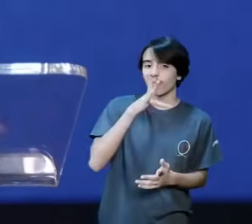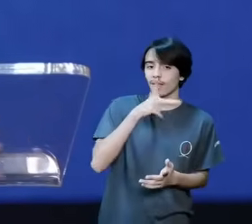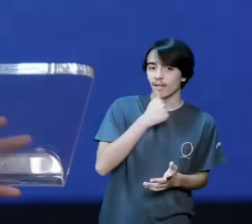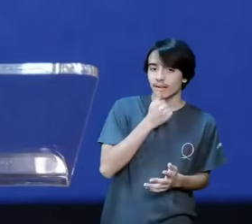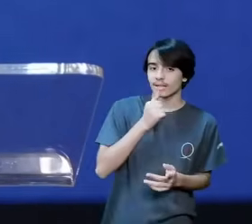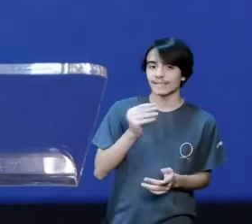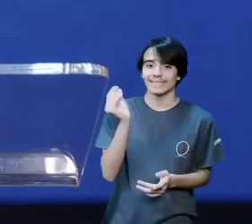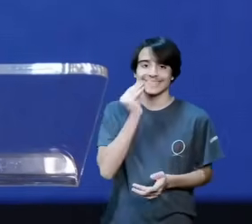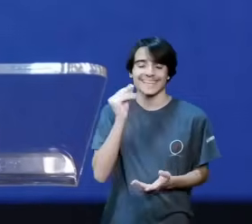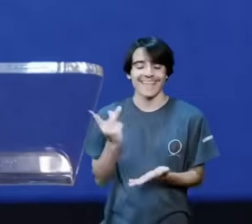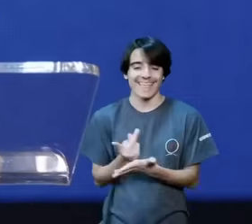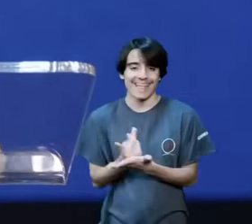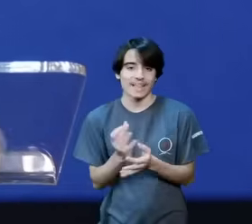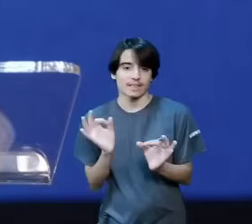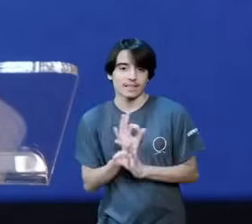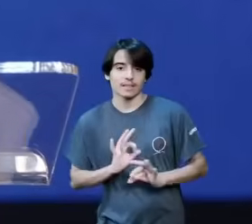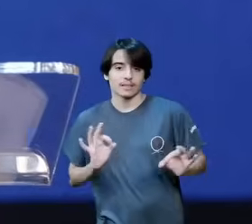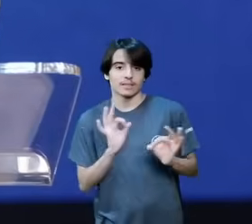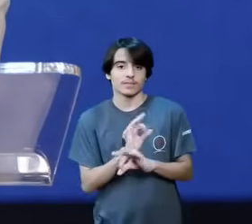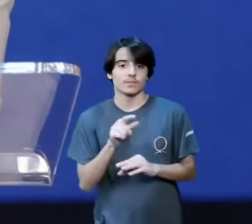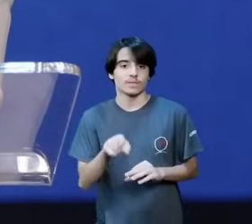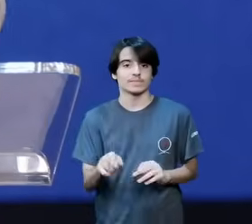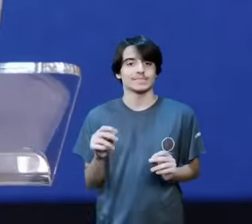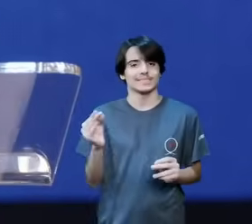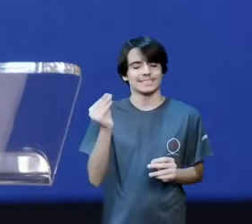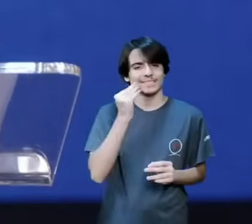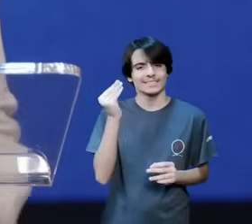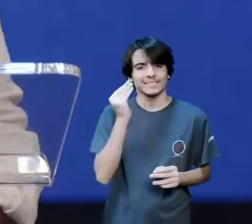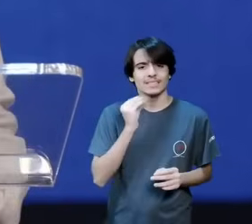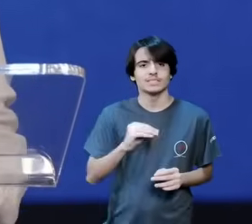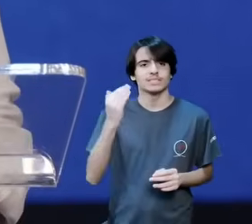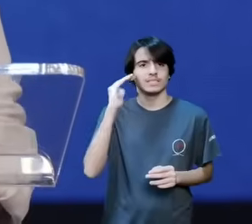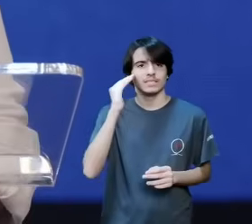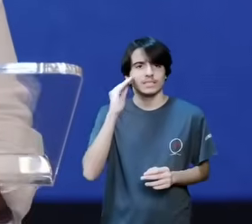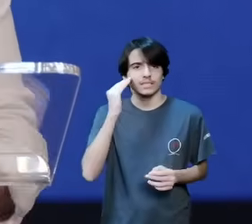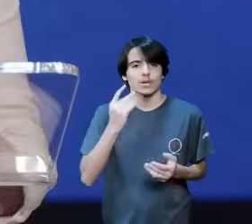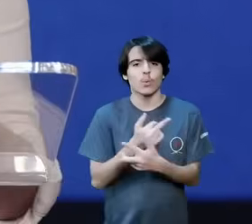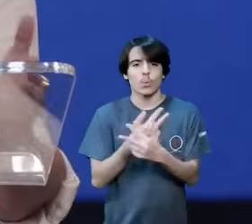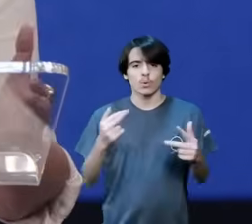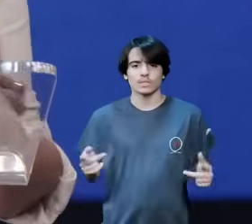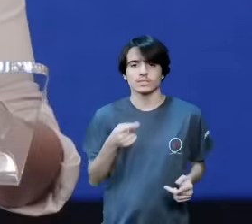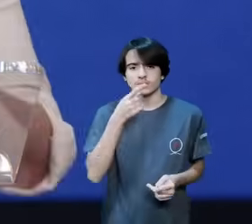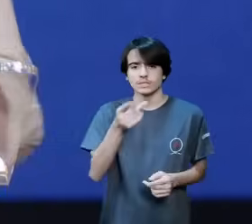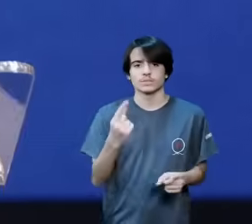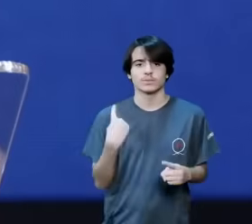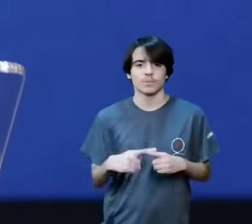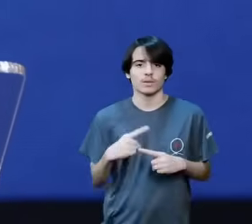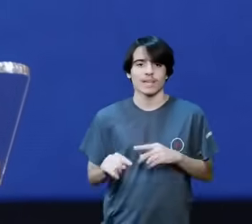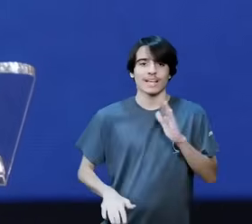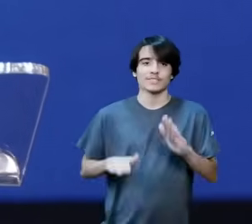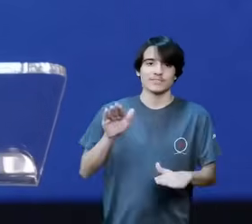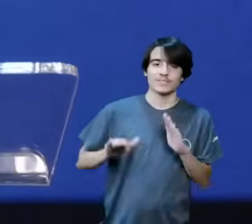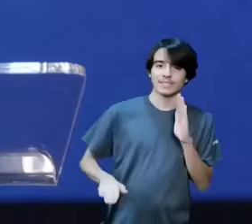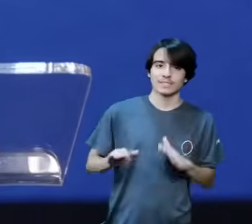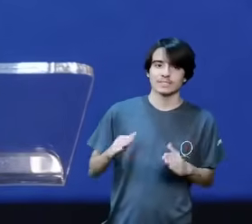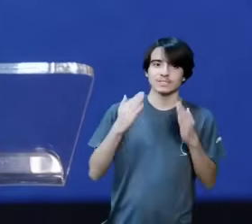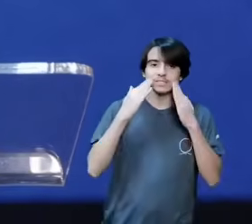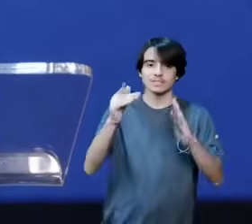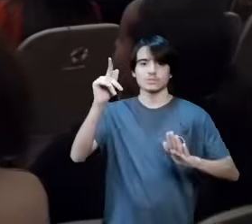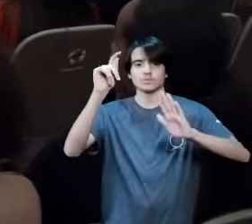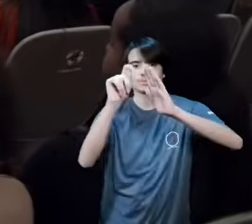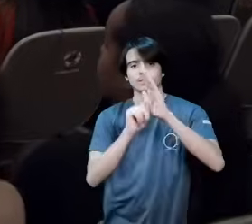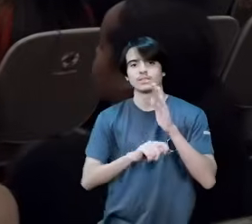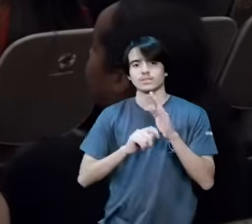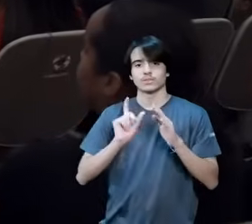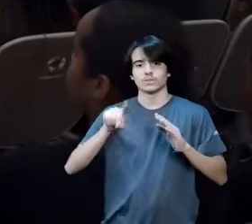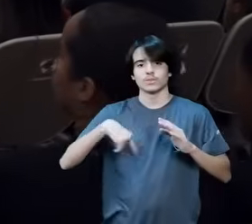tentar não errar, e você tente assimilar cada uma das coisas que vão ser ditas, porque às vezes, diante de um texto como esse, por a